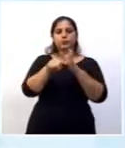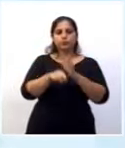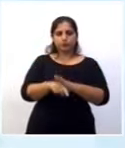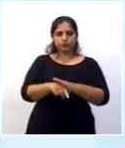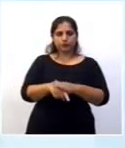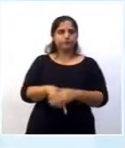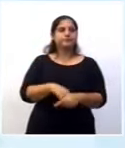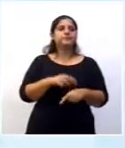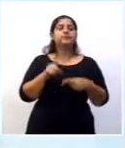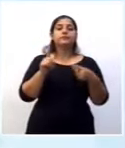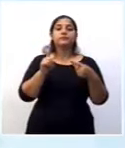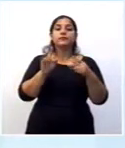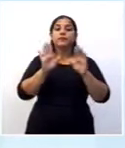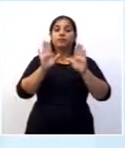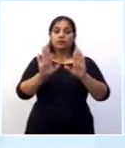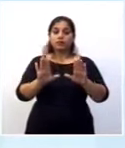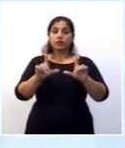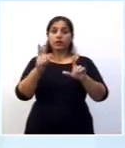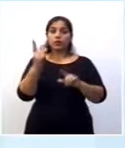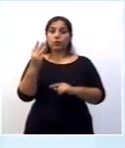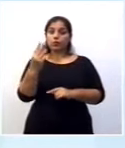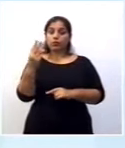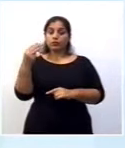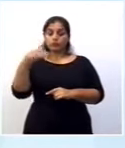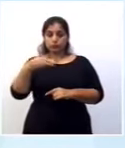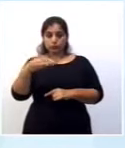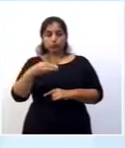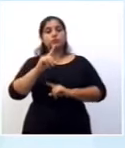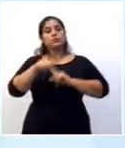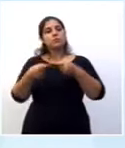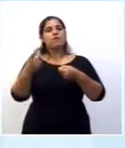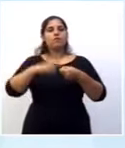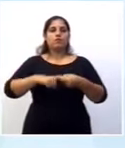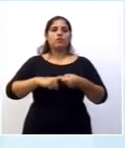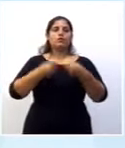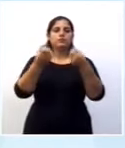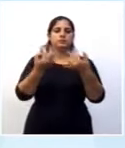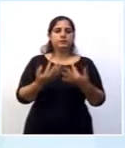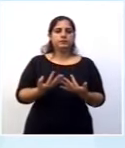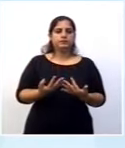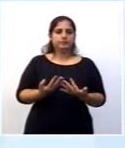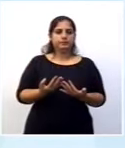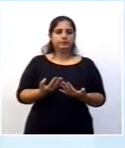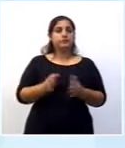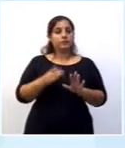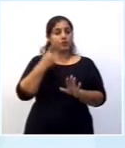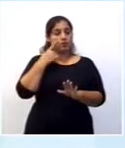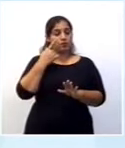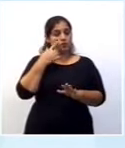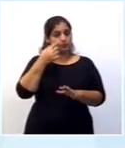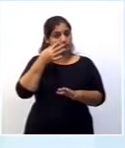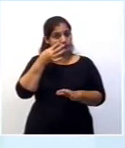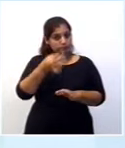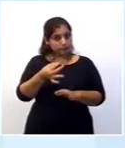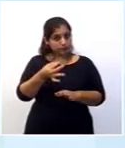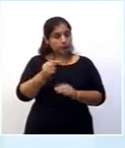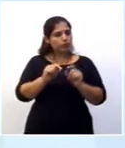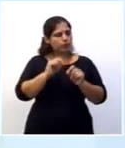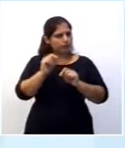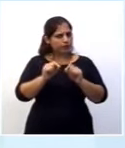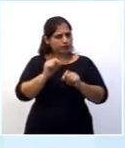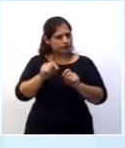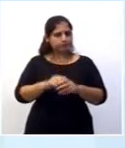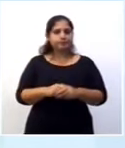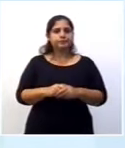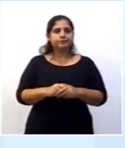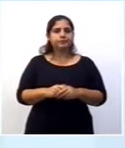Esses questionamentos eles vão ficar aí por 2 minutinhos e depois nós vamos voltar com uma devolutiva. Então, olha que interessante aí esses